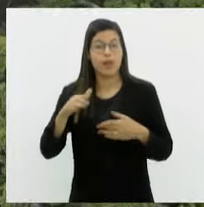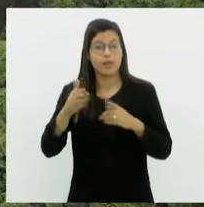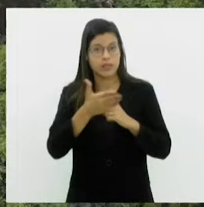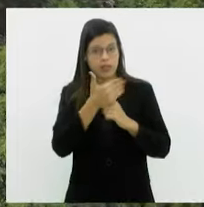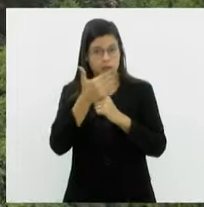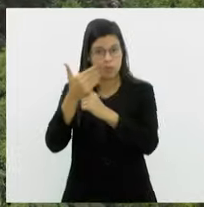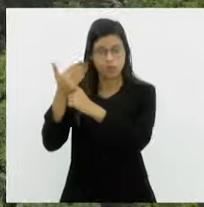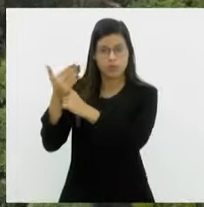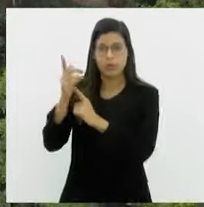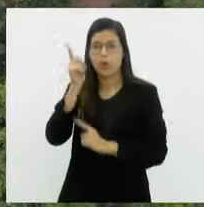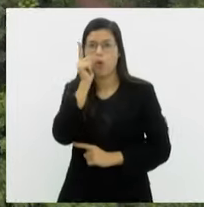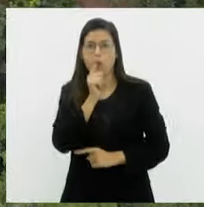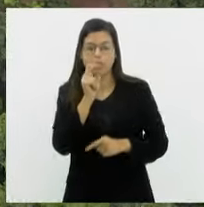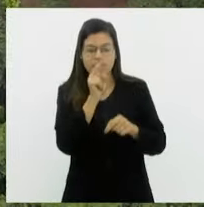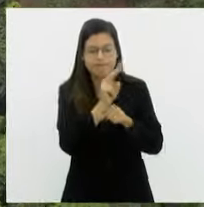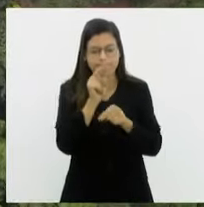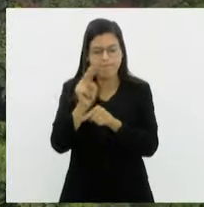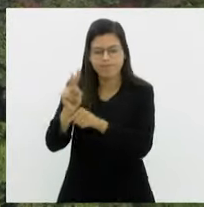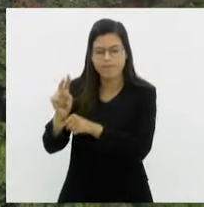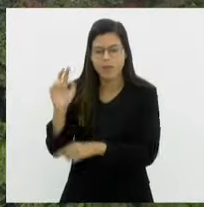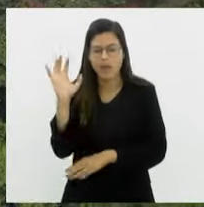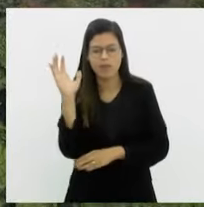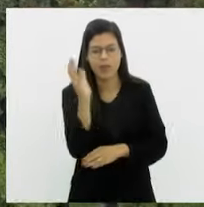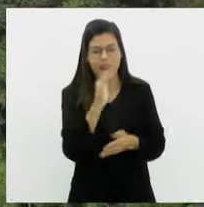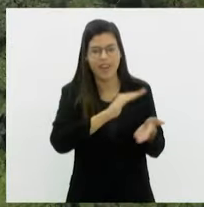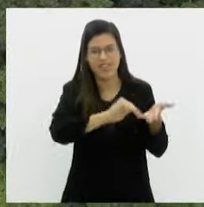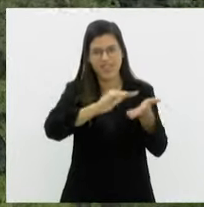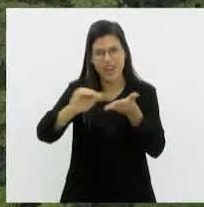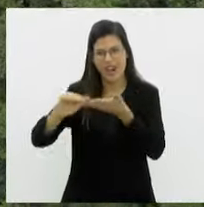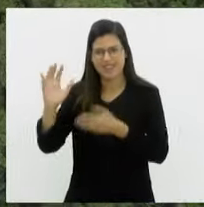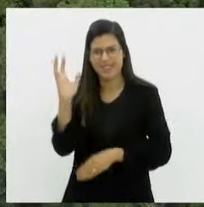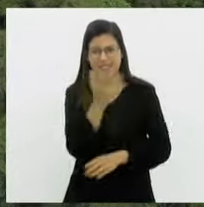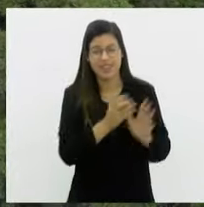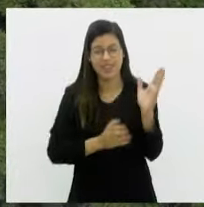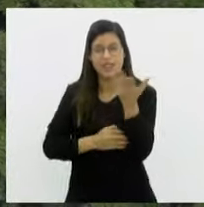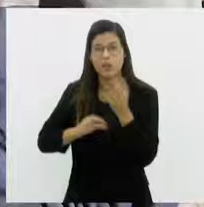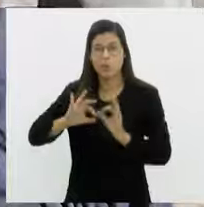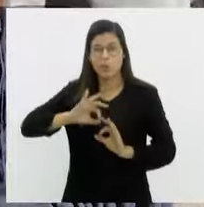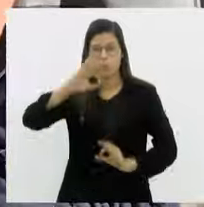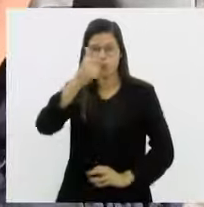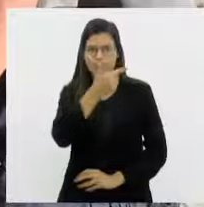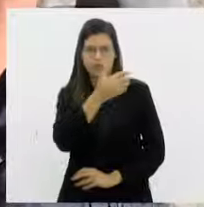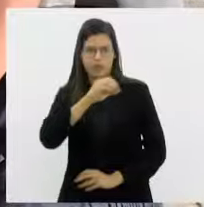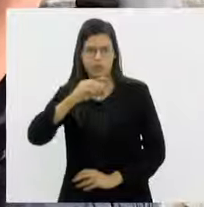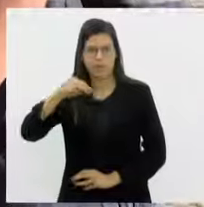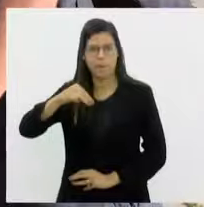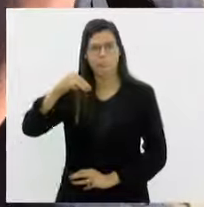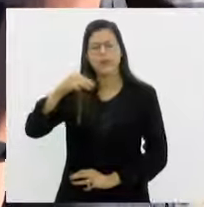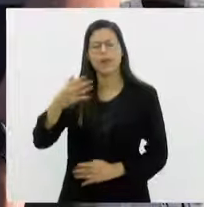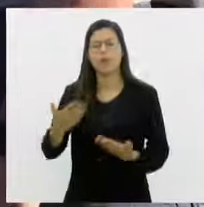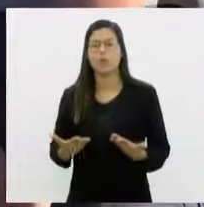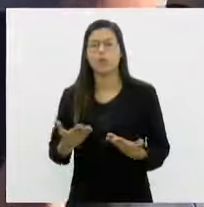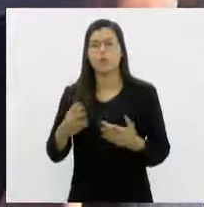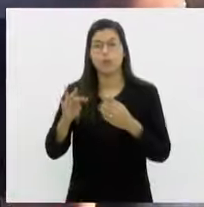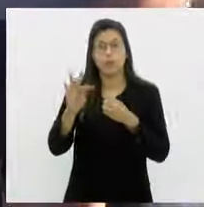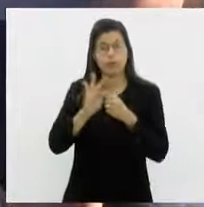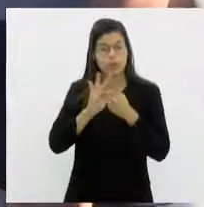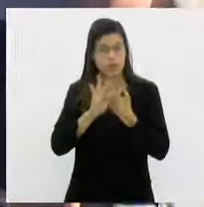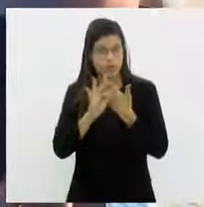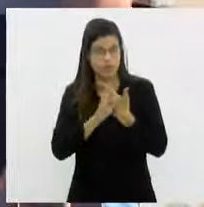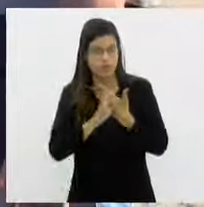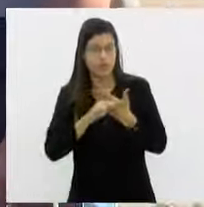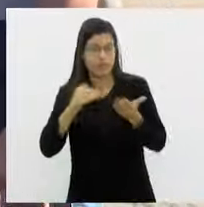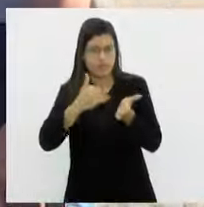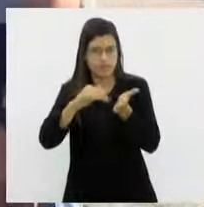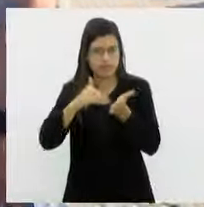capaz de visualizar supressão de vegetação a partir de 200 metros quadrados. Os técnicos da Secretaria Estadual do Ambiente